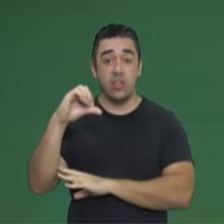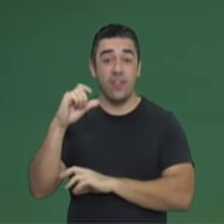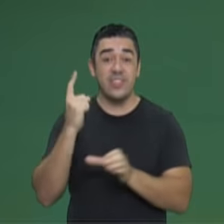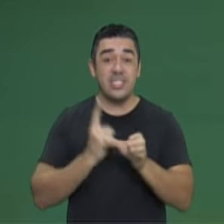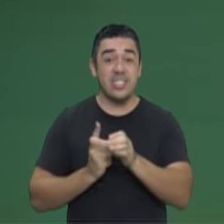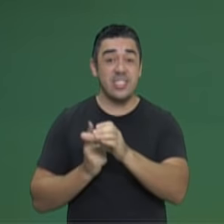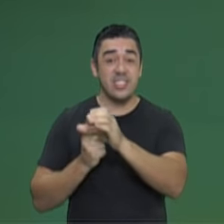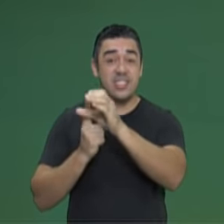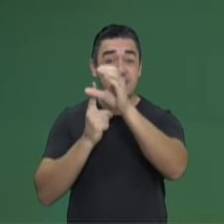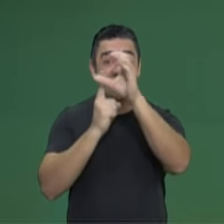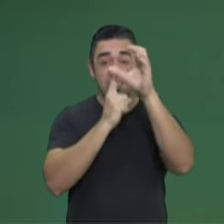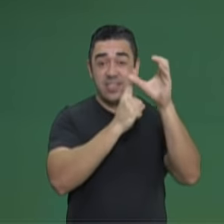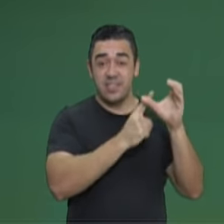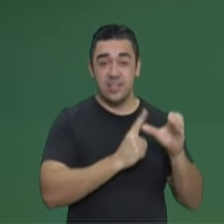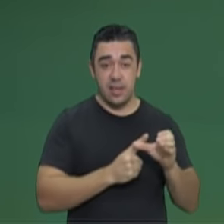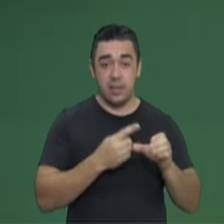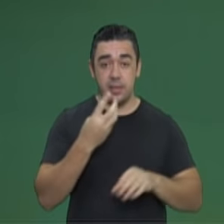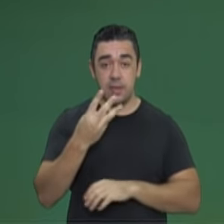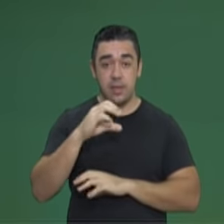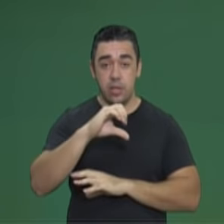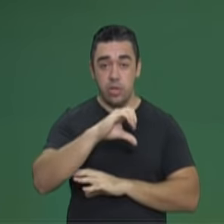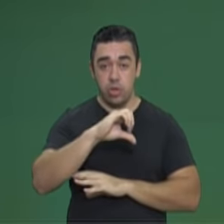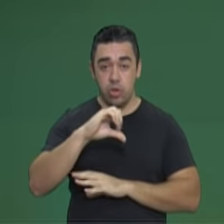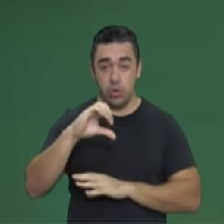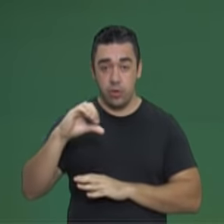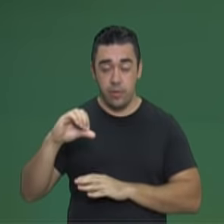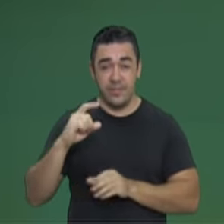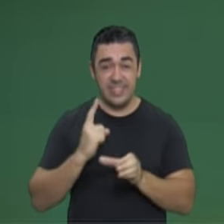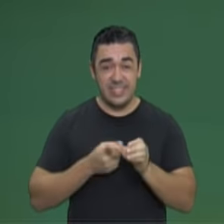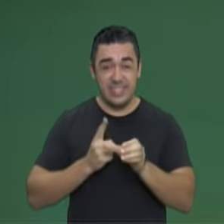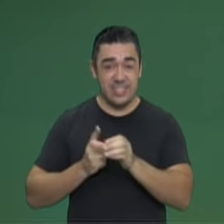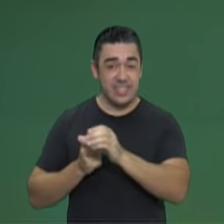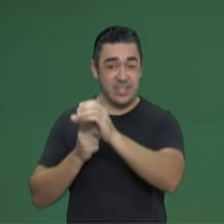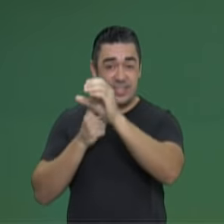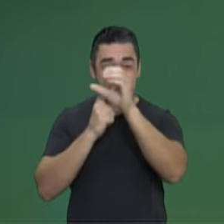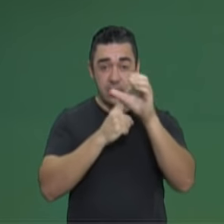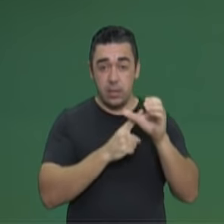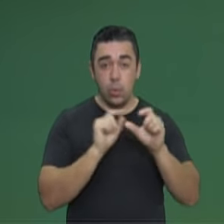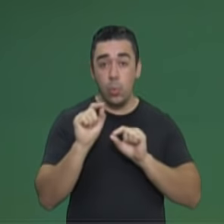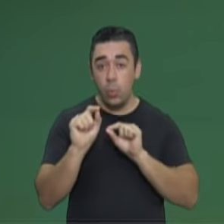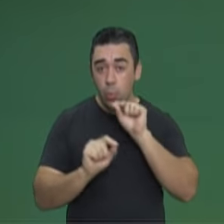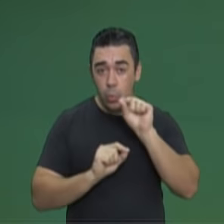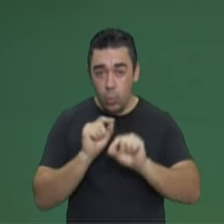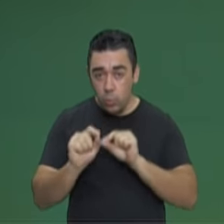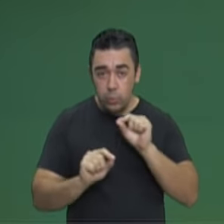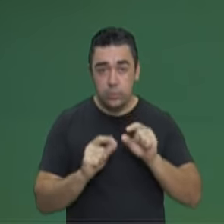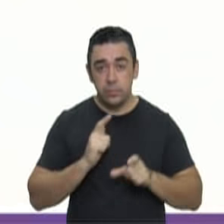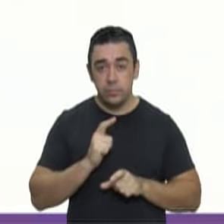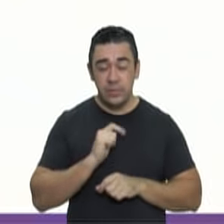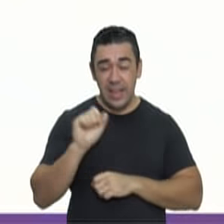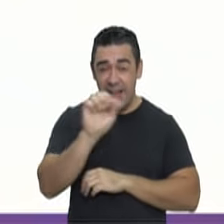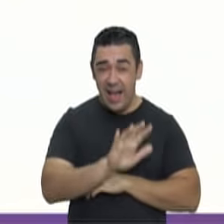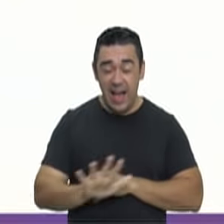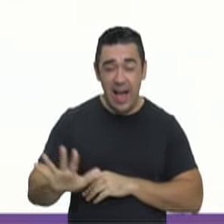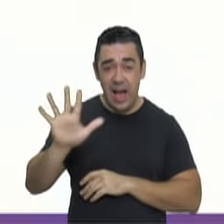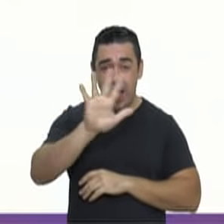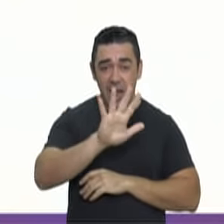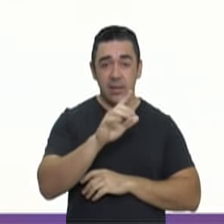São 399 municípios que ocupam uma área total